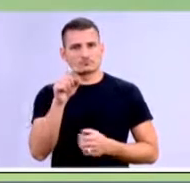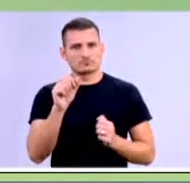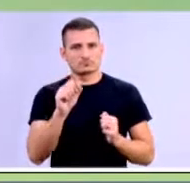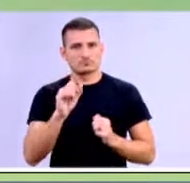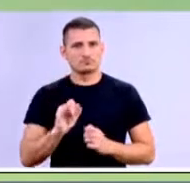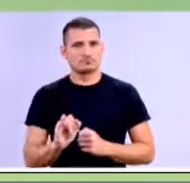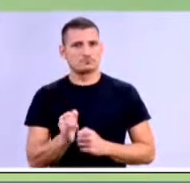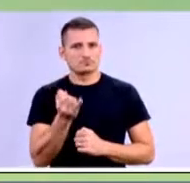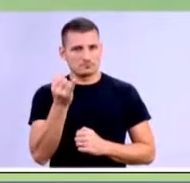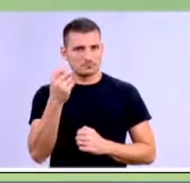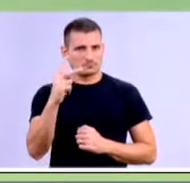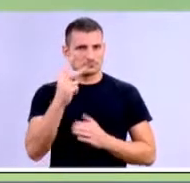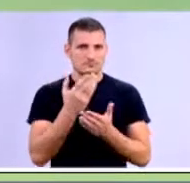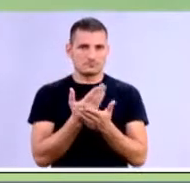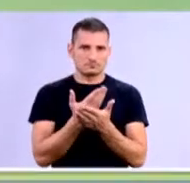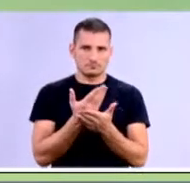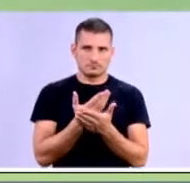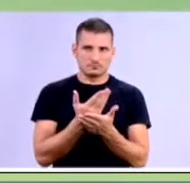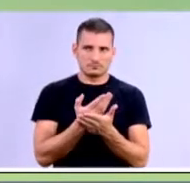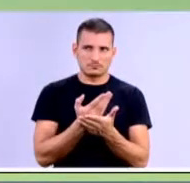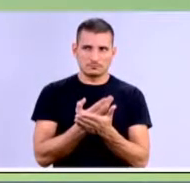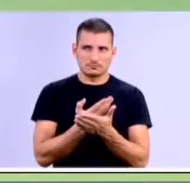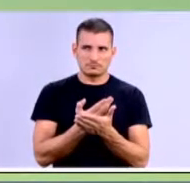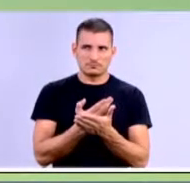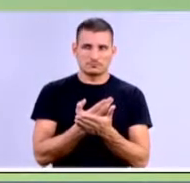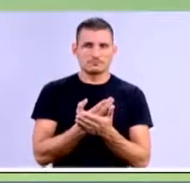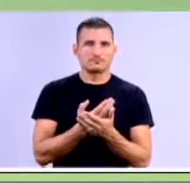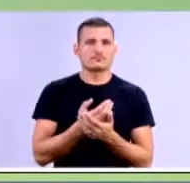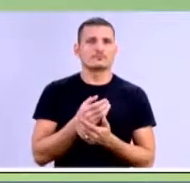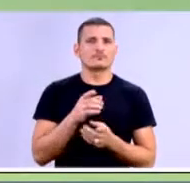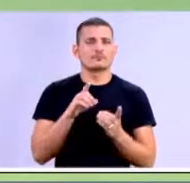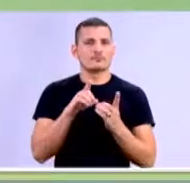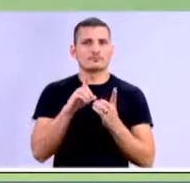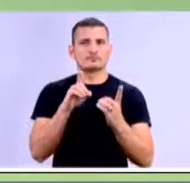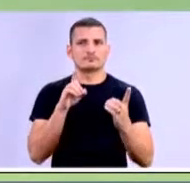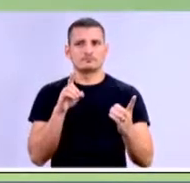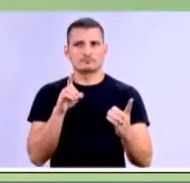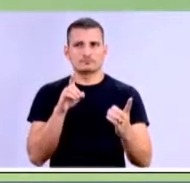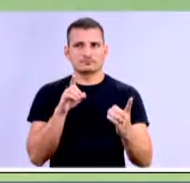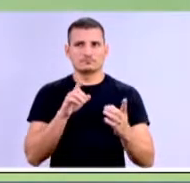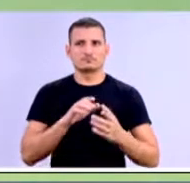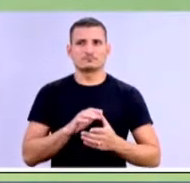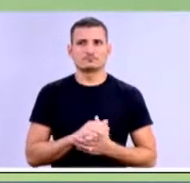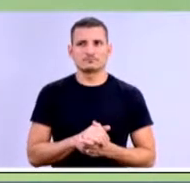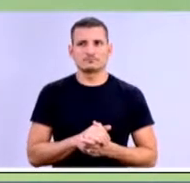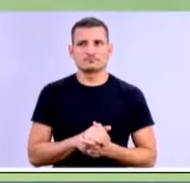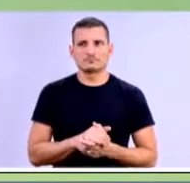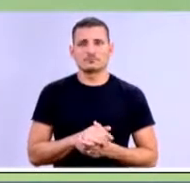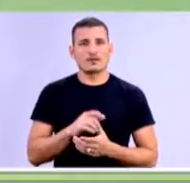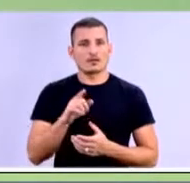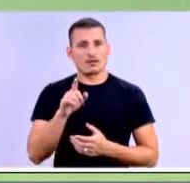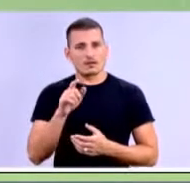seus estudos na EAD, é necessário que se